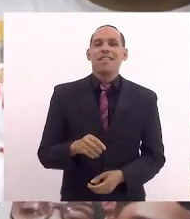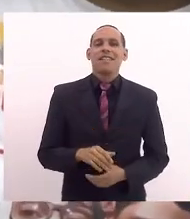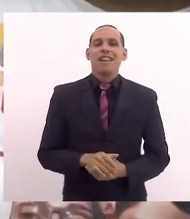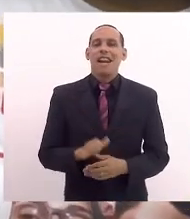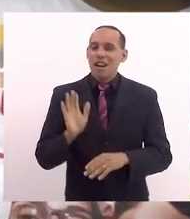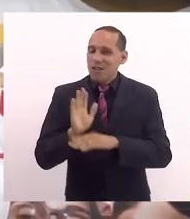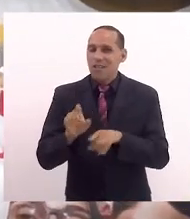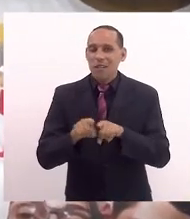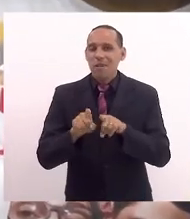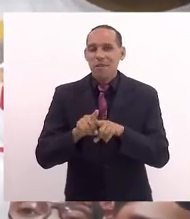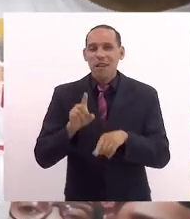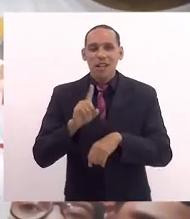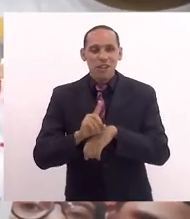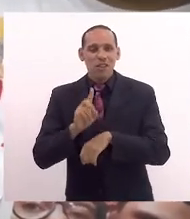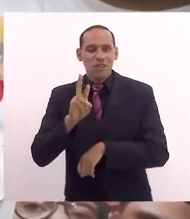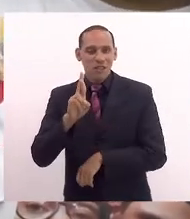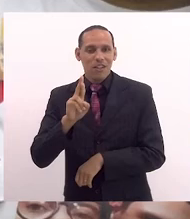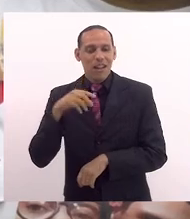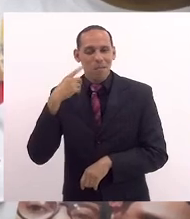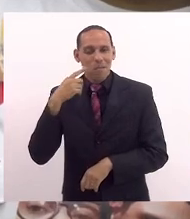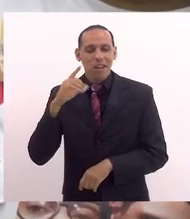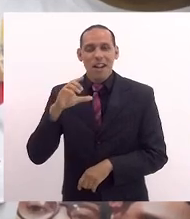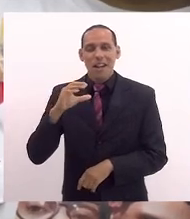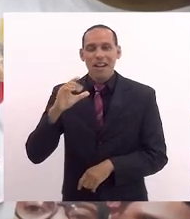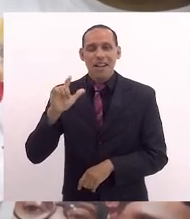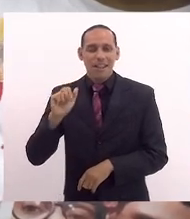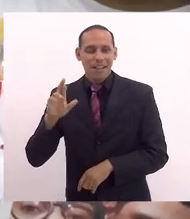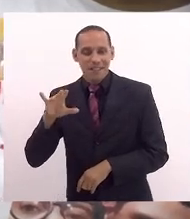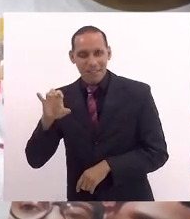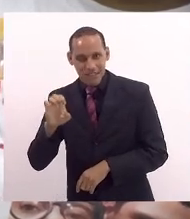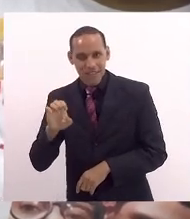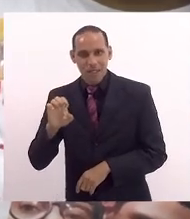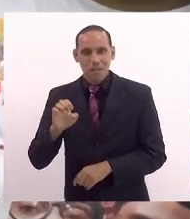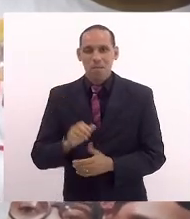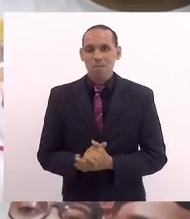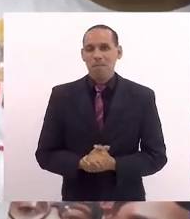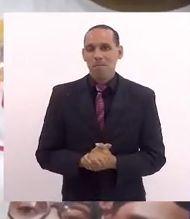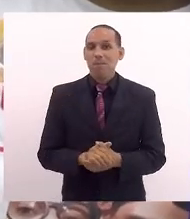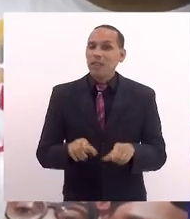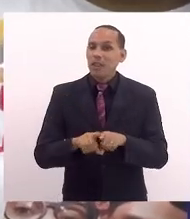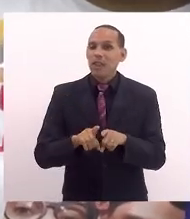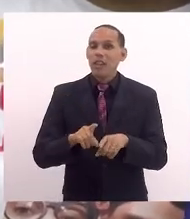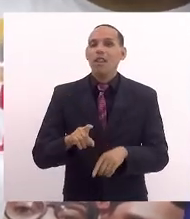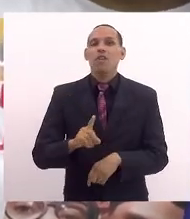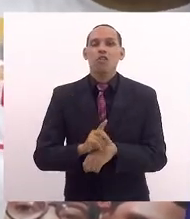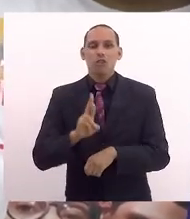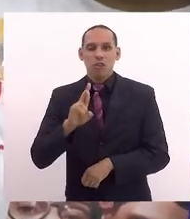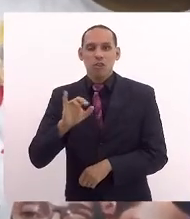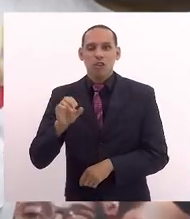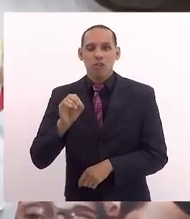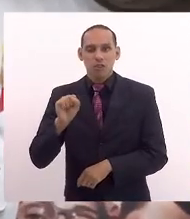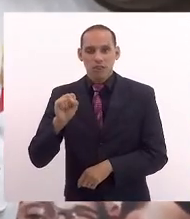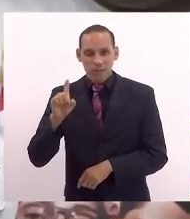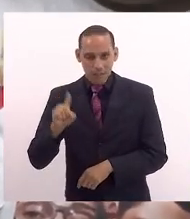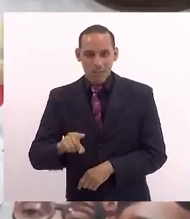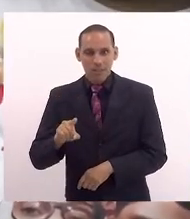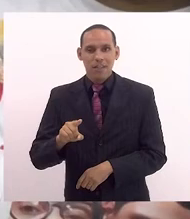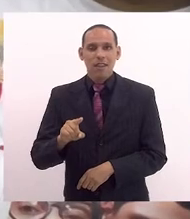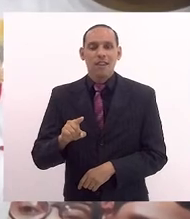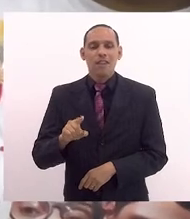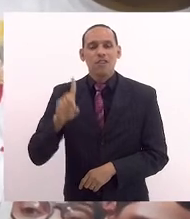doutora Clarice aqui no Rio de Janeiro. Doutor José, diretor do Instituto IDD,